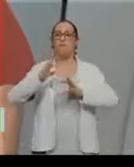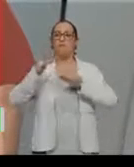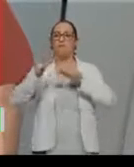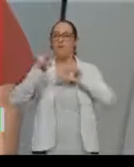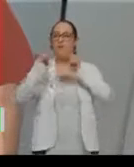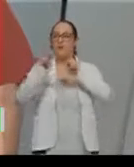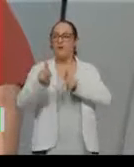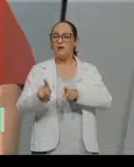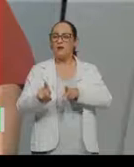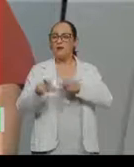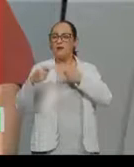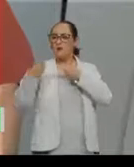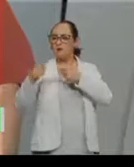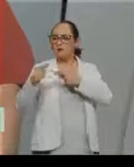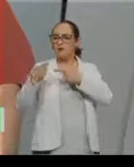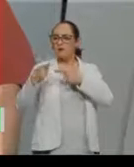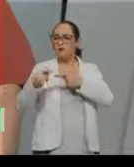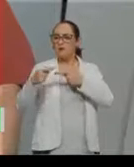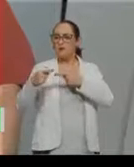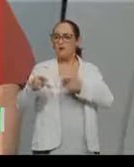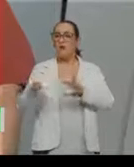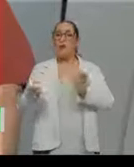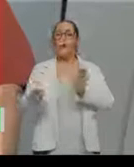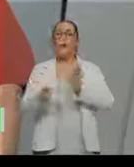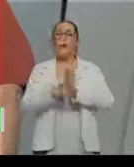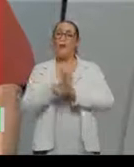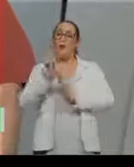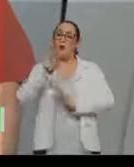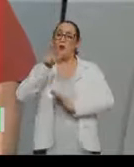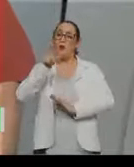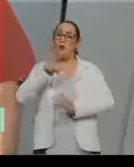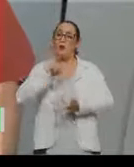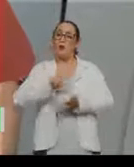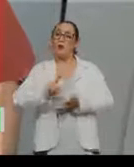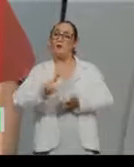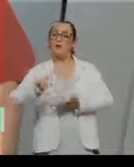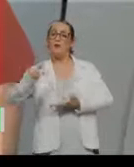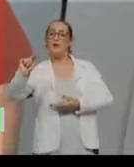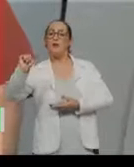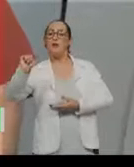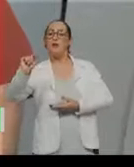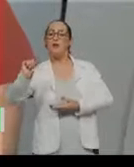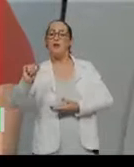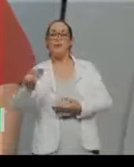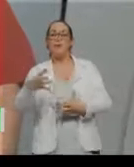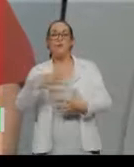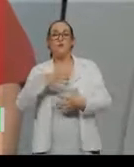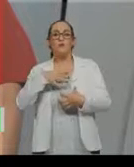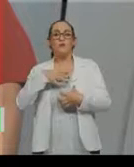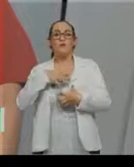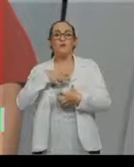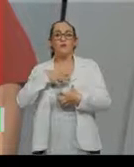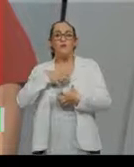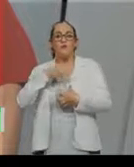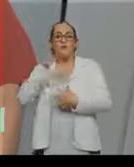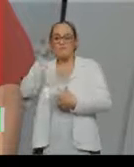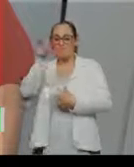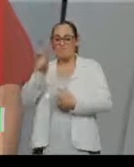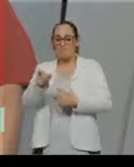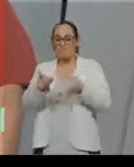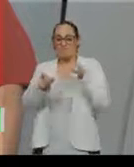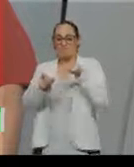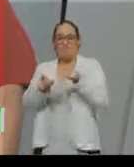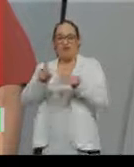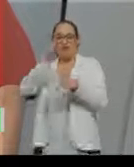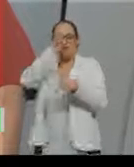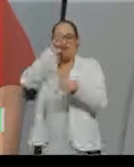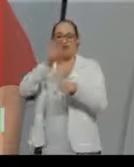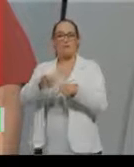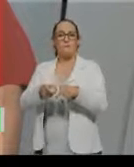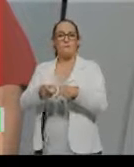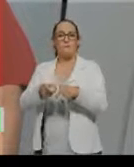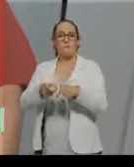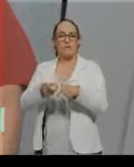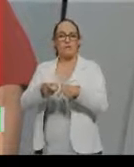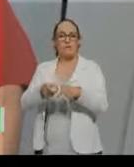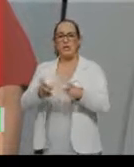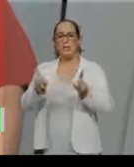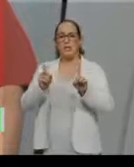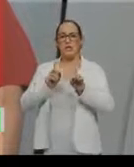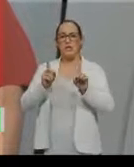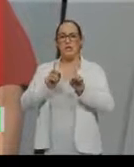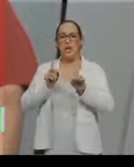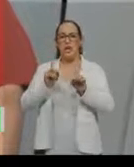perseguindo, era sair de uma forma que ele iria comandar. Ele não iria ser deposto, ele não